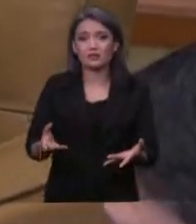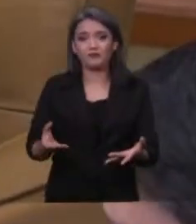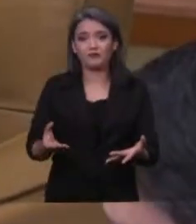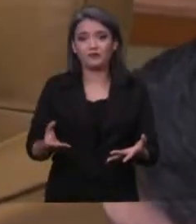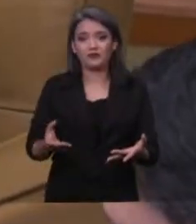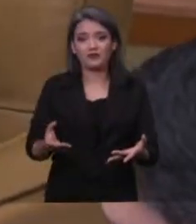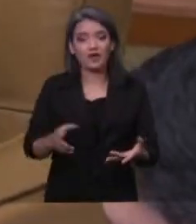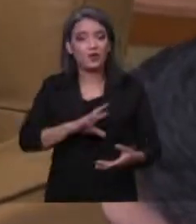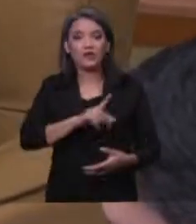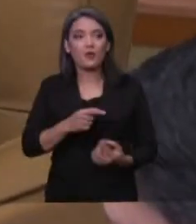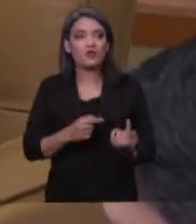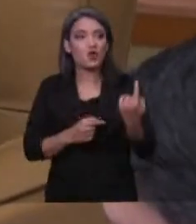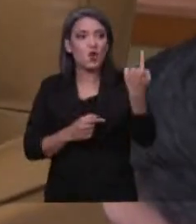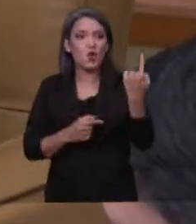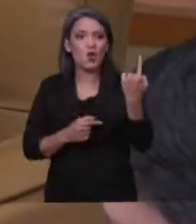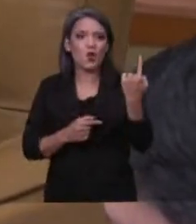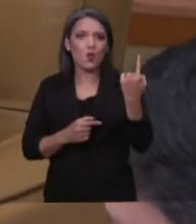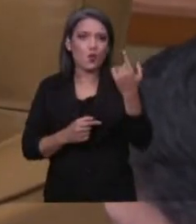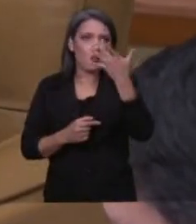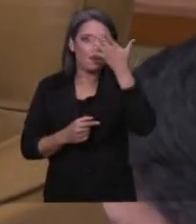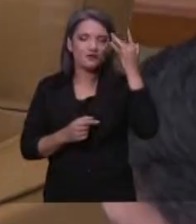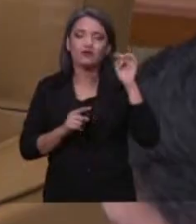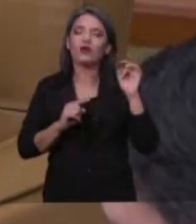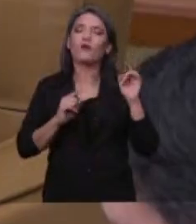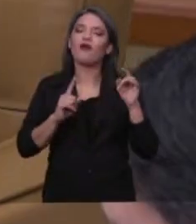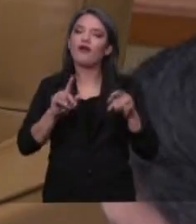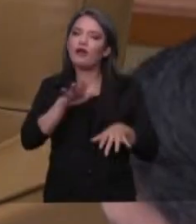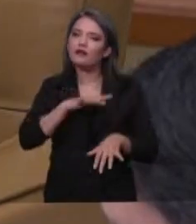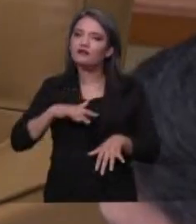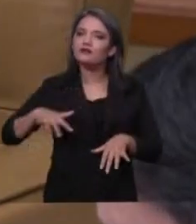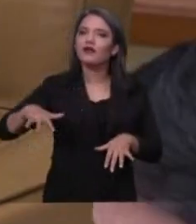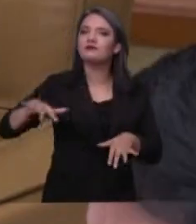esse processo. É um contexto que precisa ser